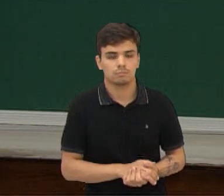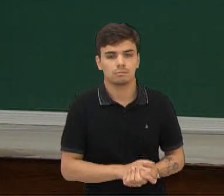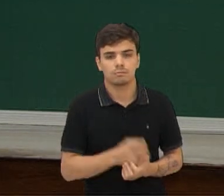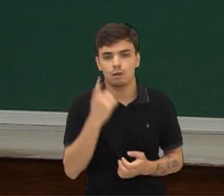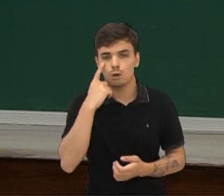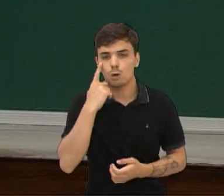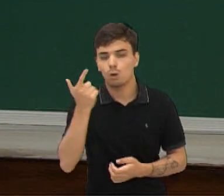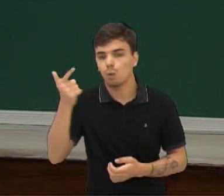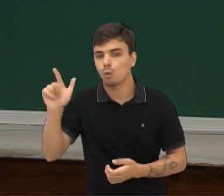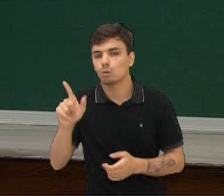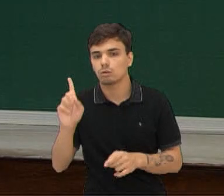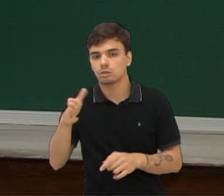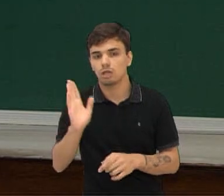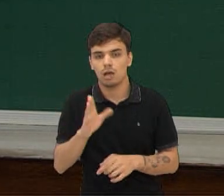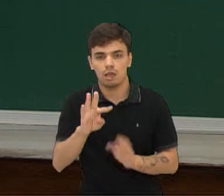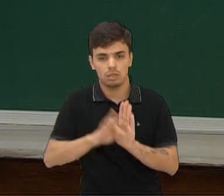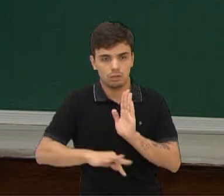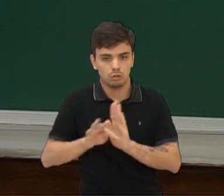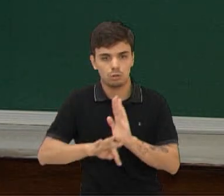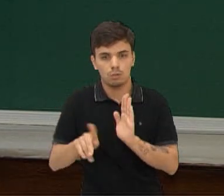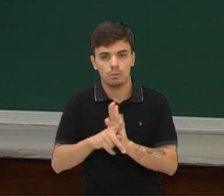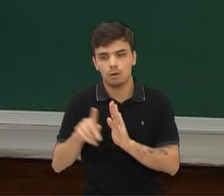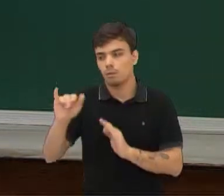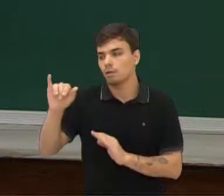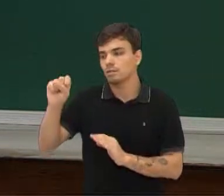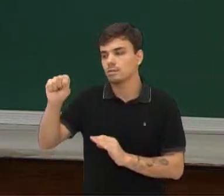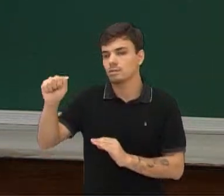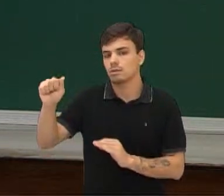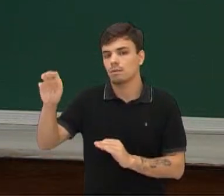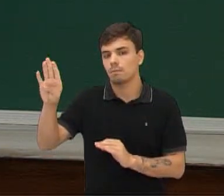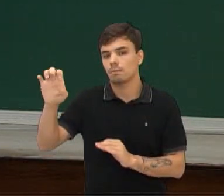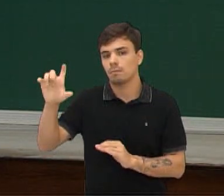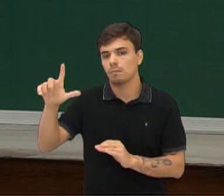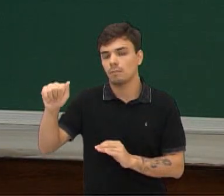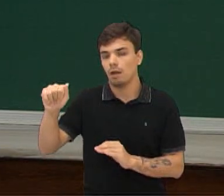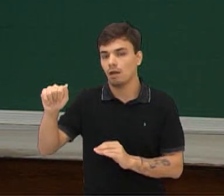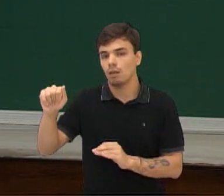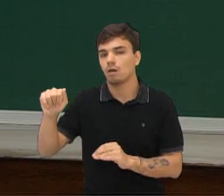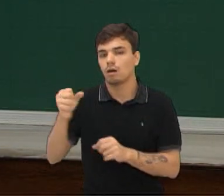esse aqui já é um texto da Isabela Barros Castelo Branco, do Enem de